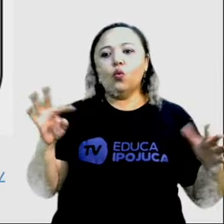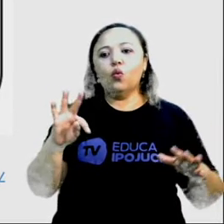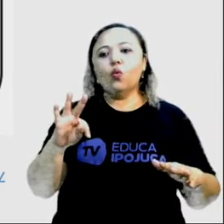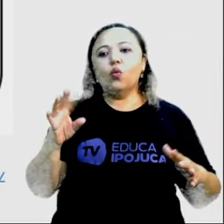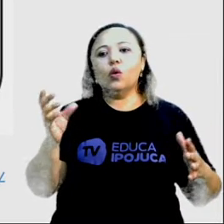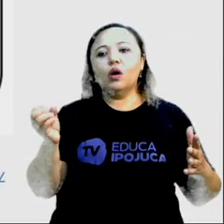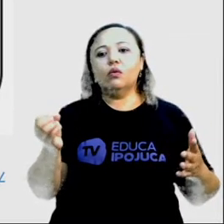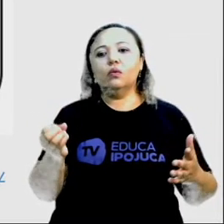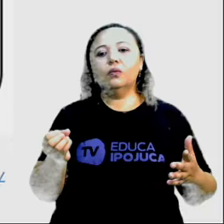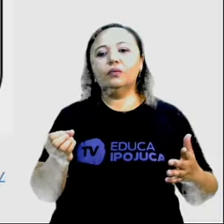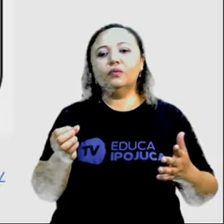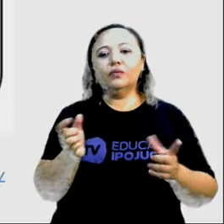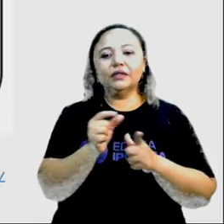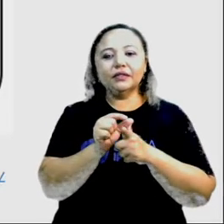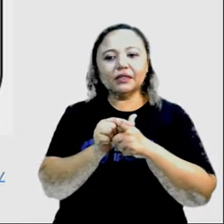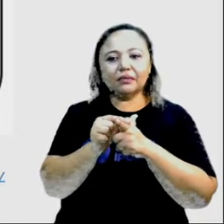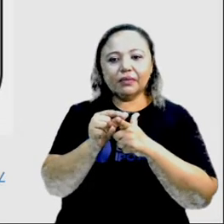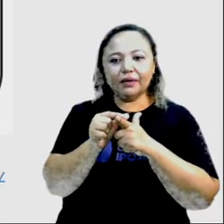tó?